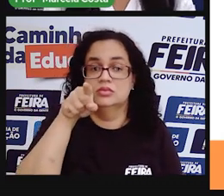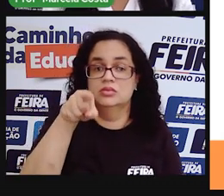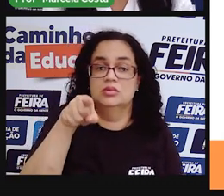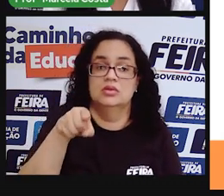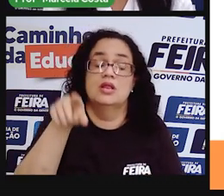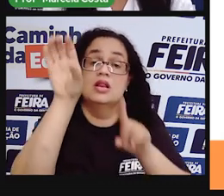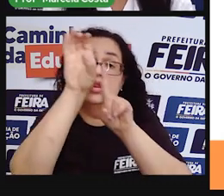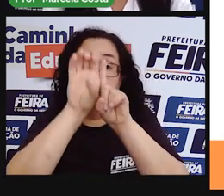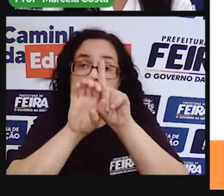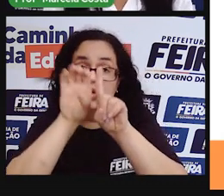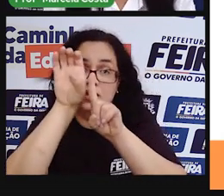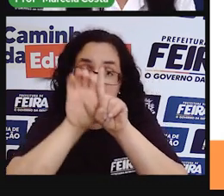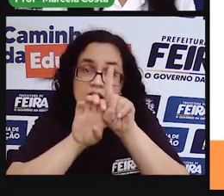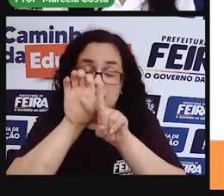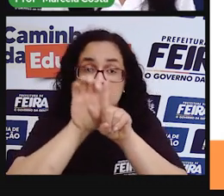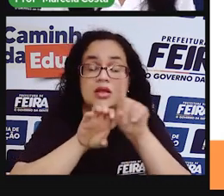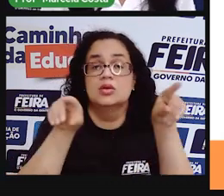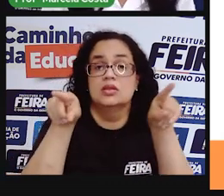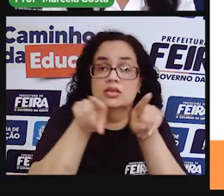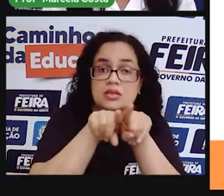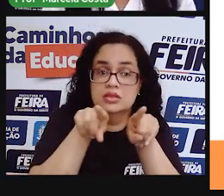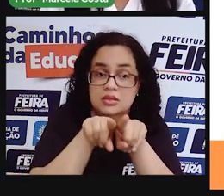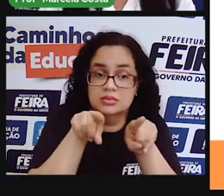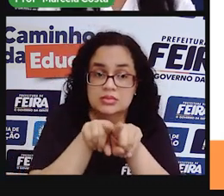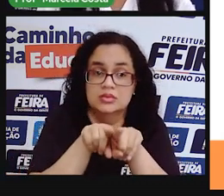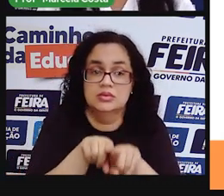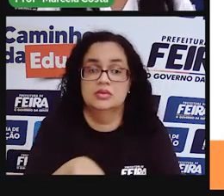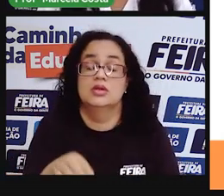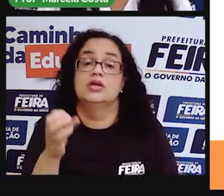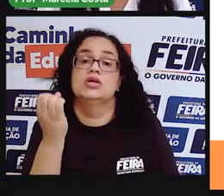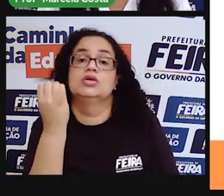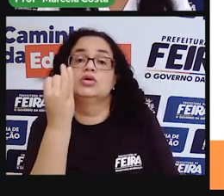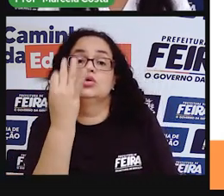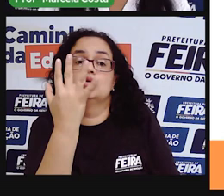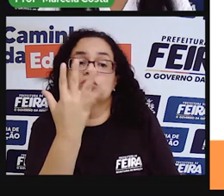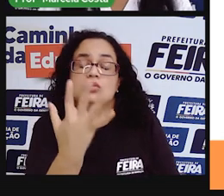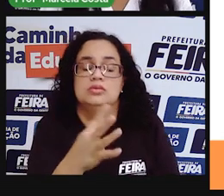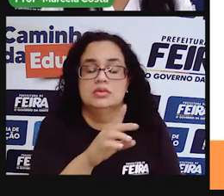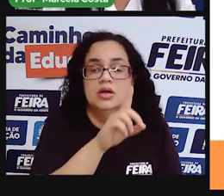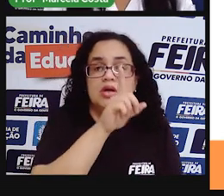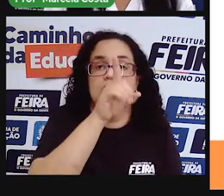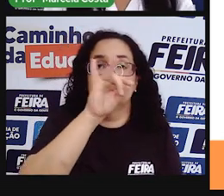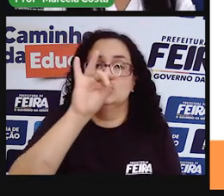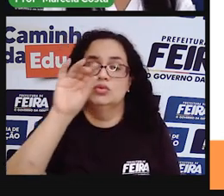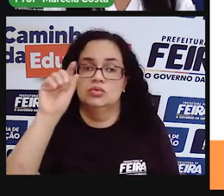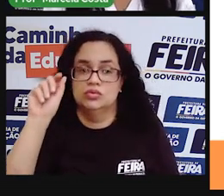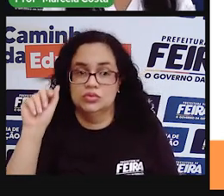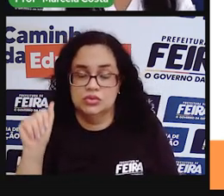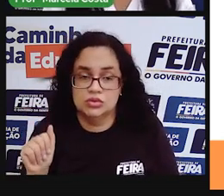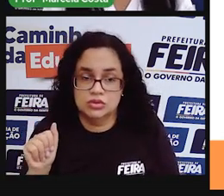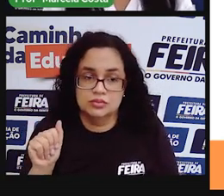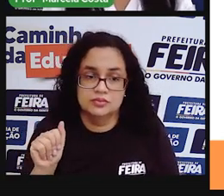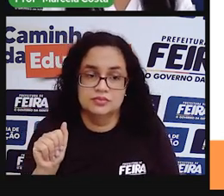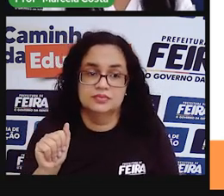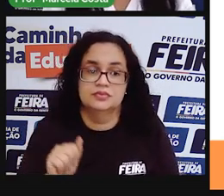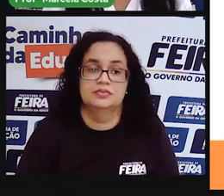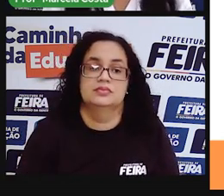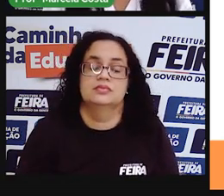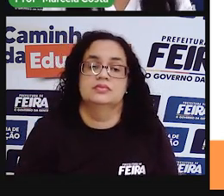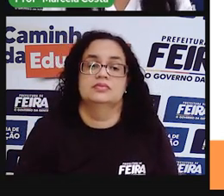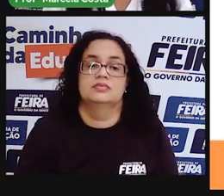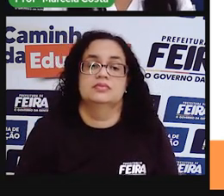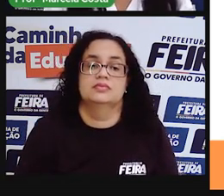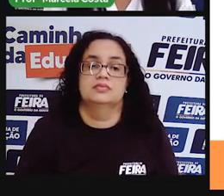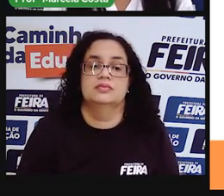E o calendário também, onde a gente encontra as datas, né? Onde a gente encontra as